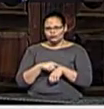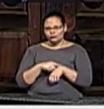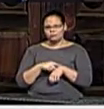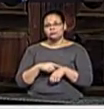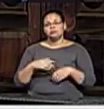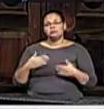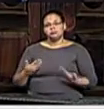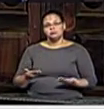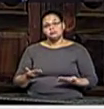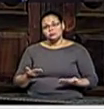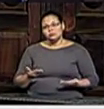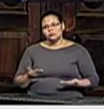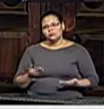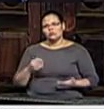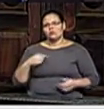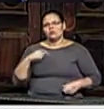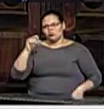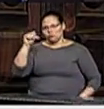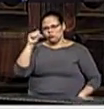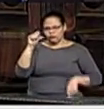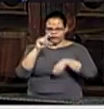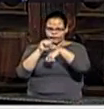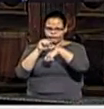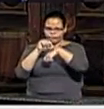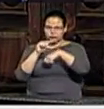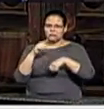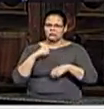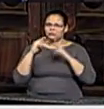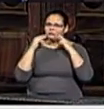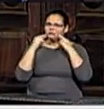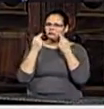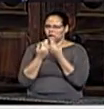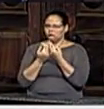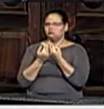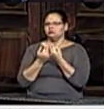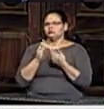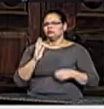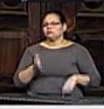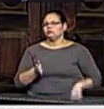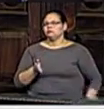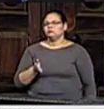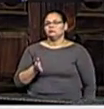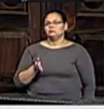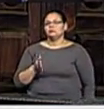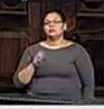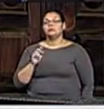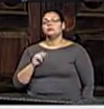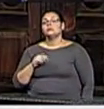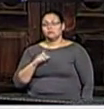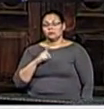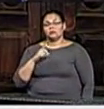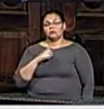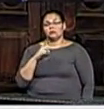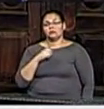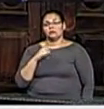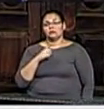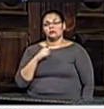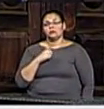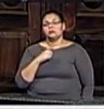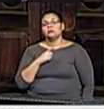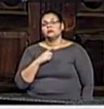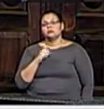Palácio. 9 horas já estava em reunião. E estava se